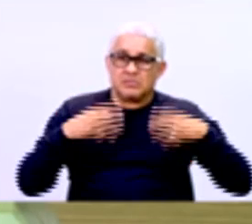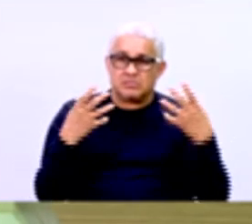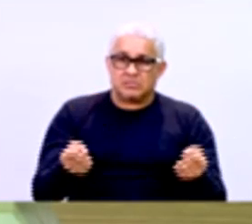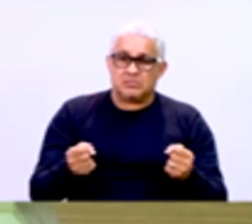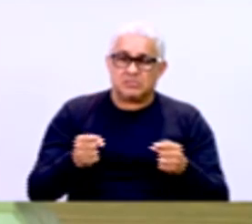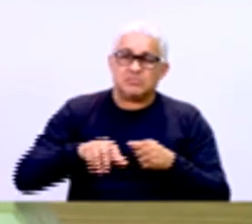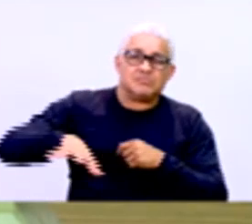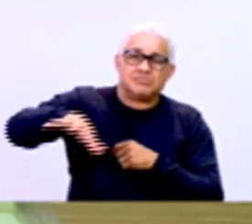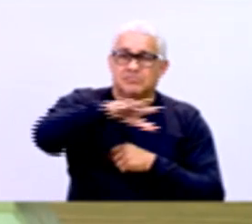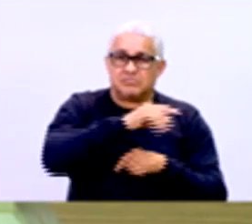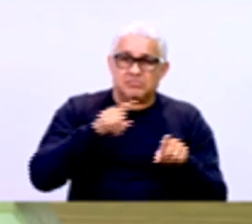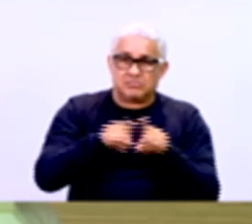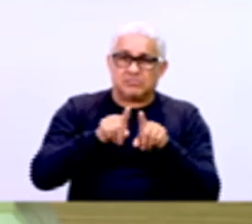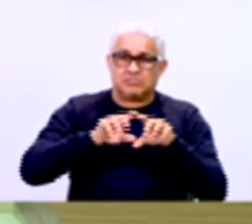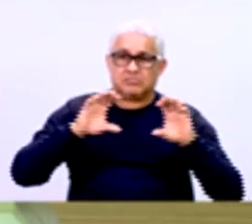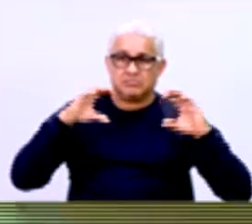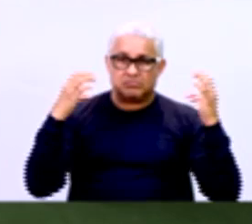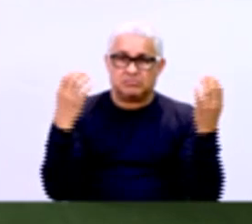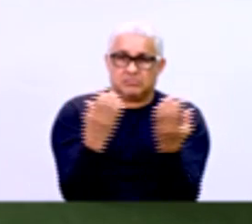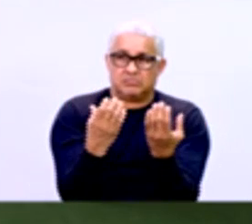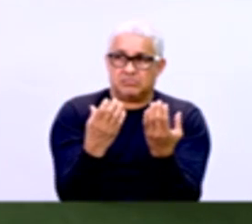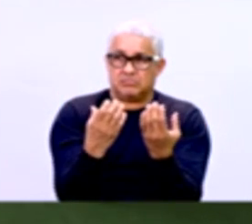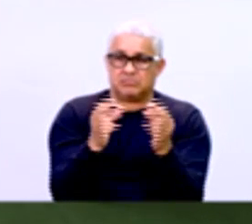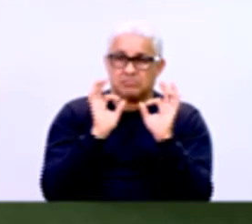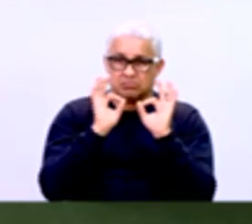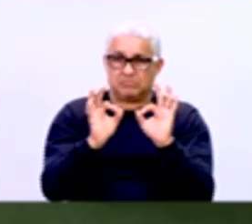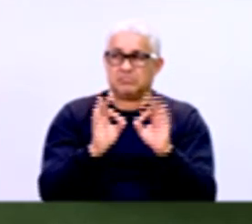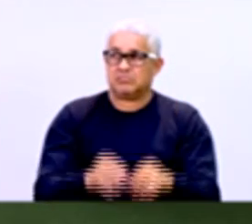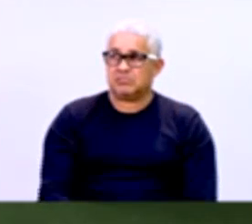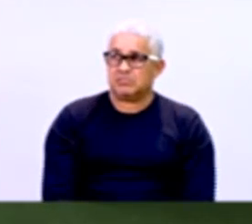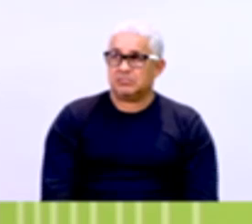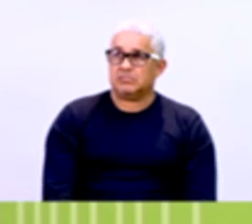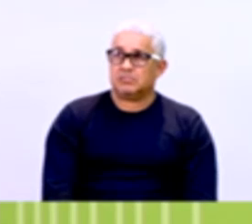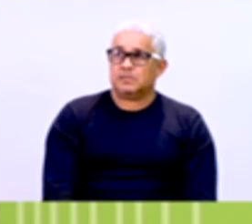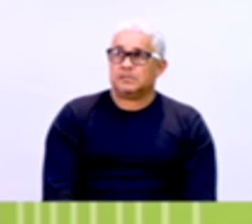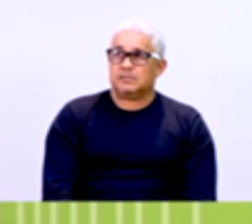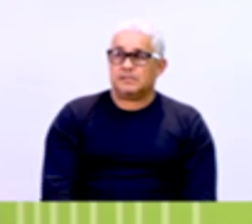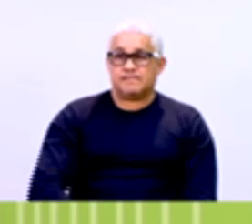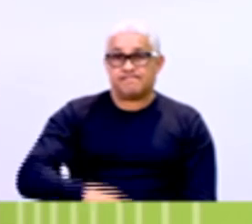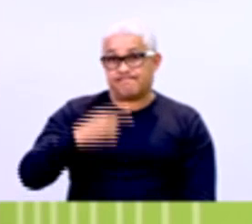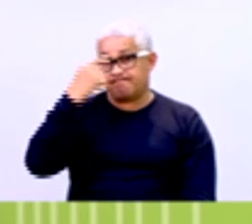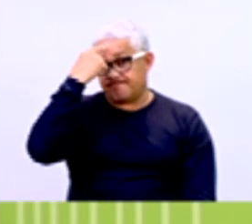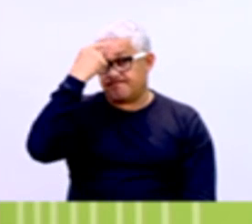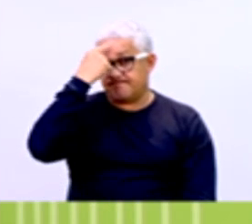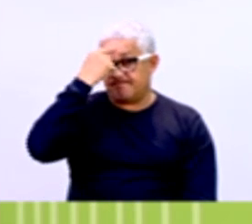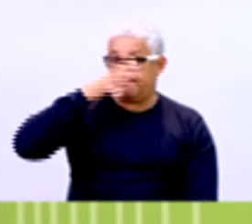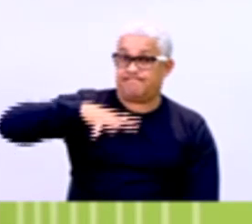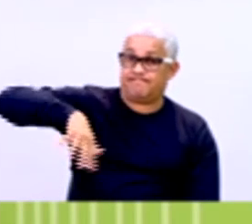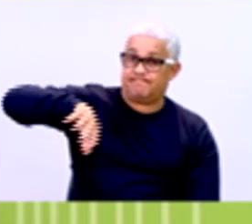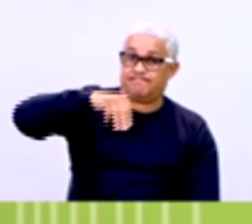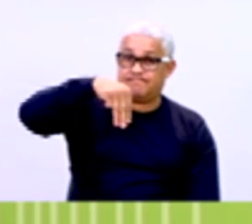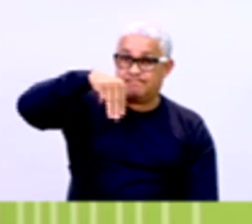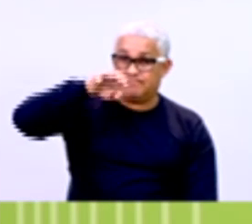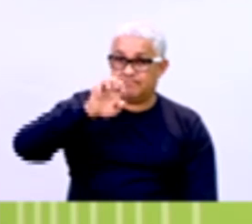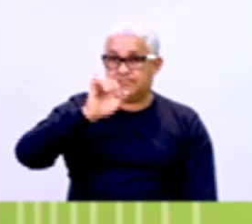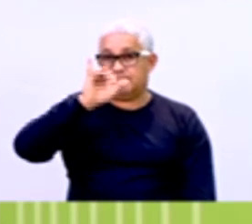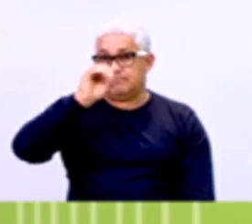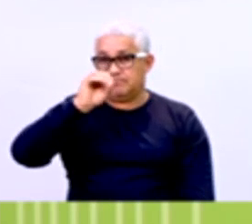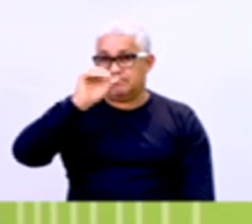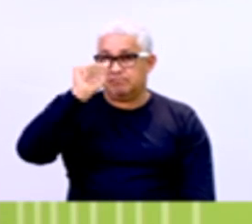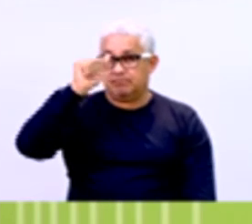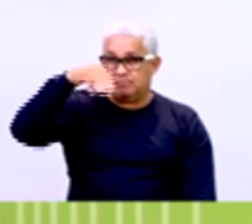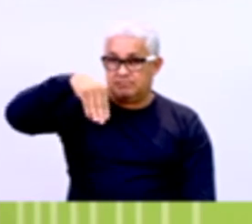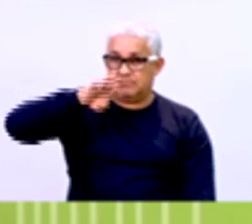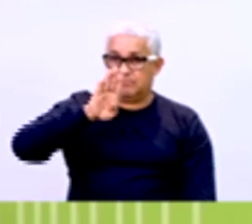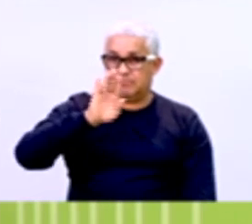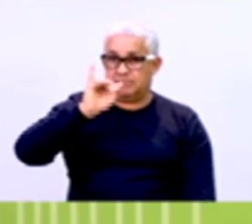meio ambiente e para a comunidade. Tá certo. Então, pessoal, pensando no meio ambiente que seja